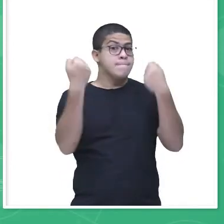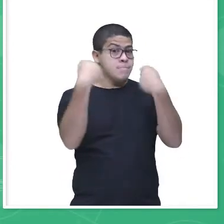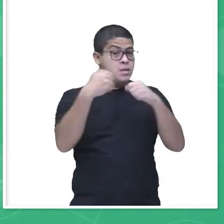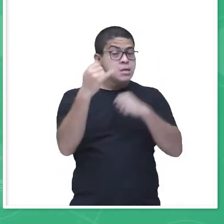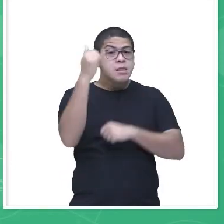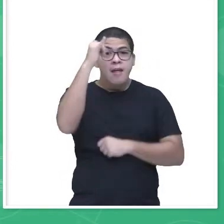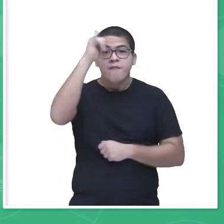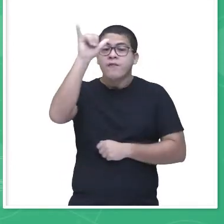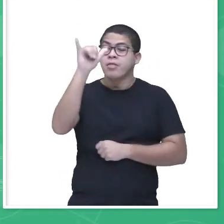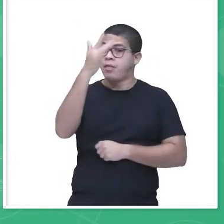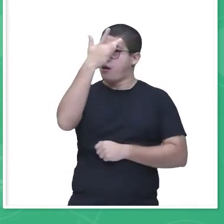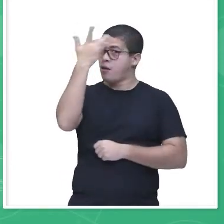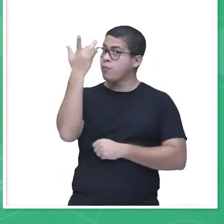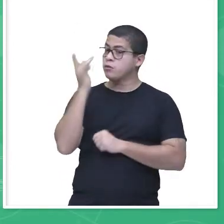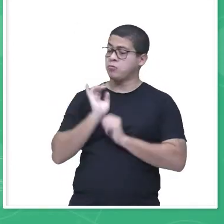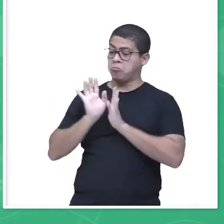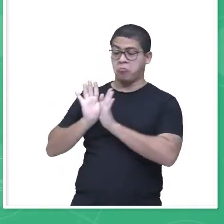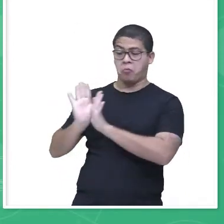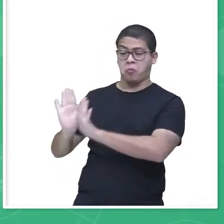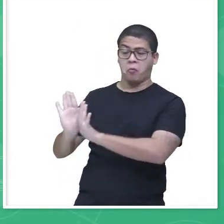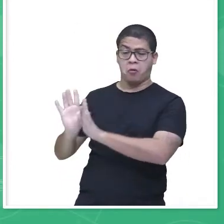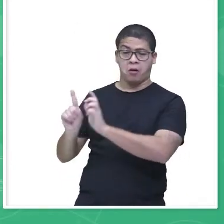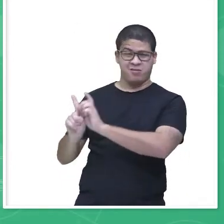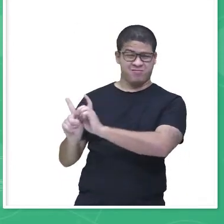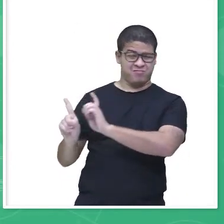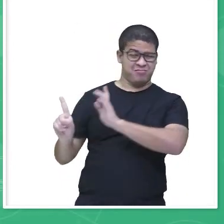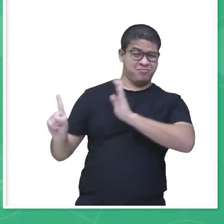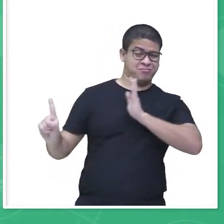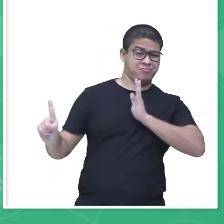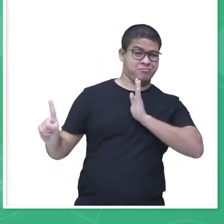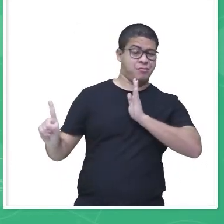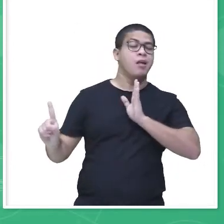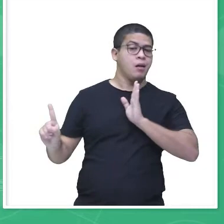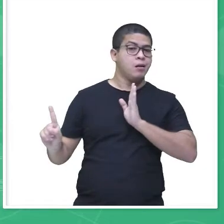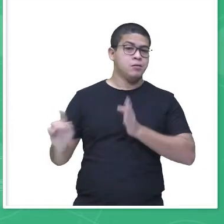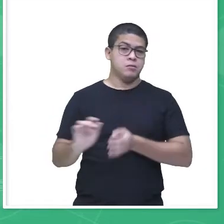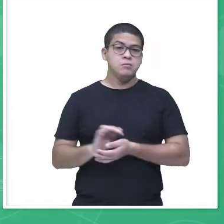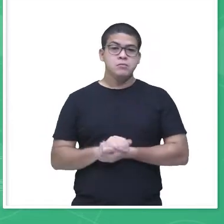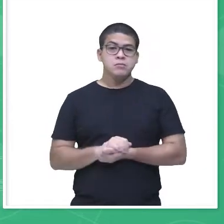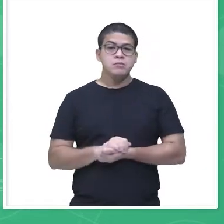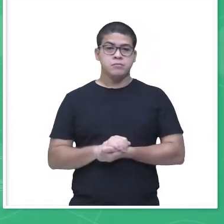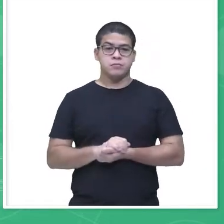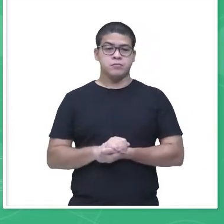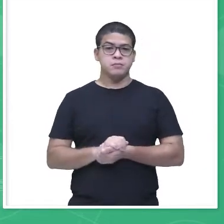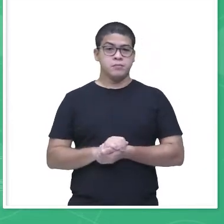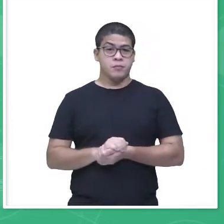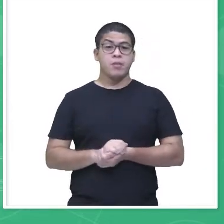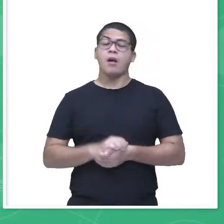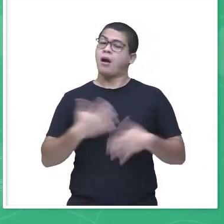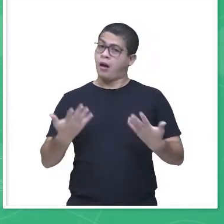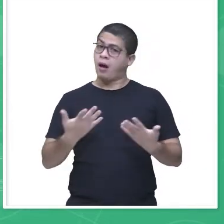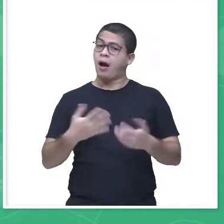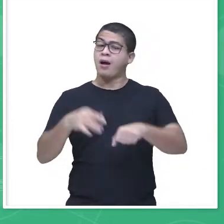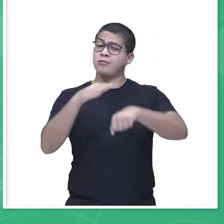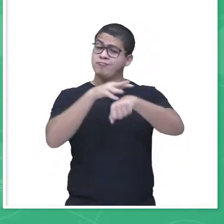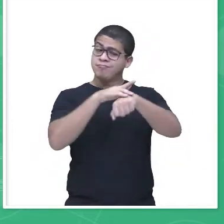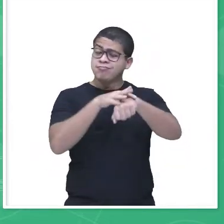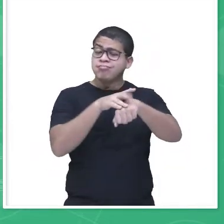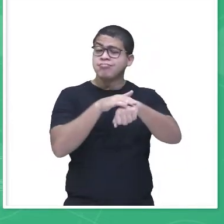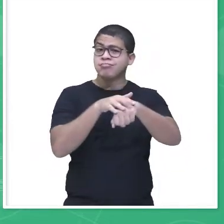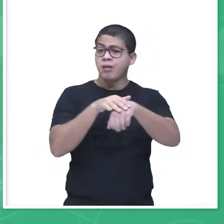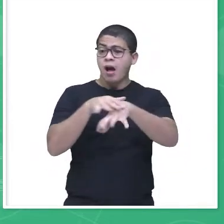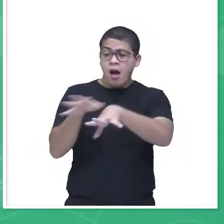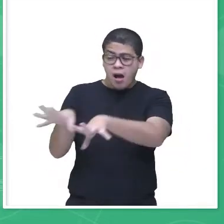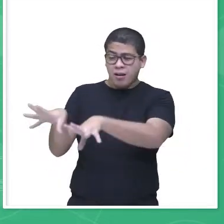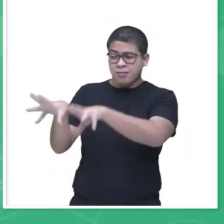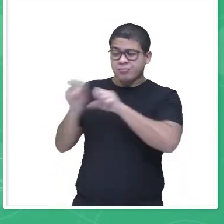quem não faz essa prática higiênica acaba o quê? Não somente adoecendo, mas também